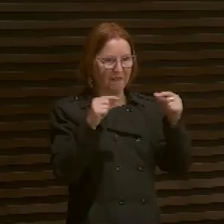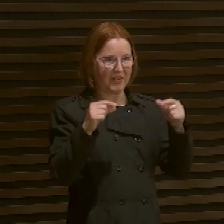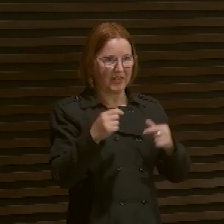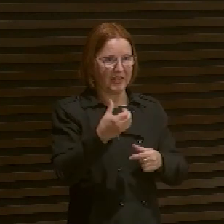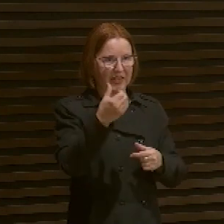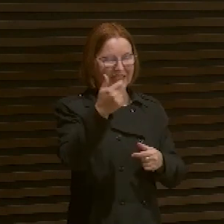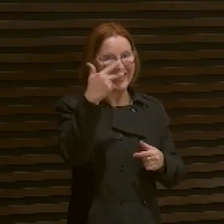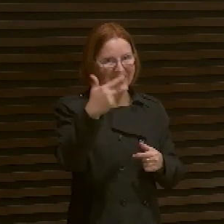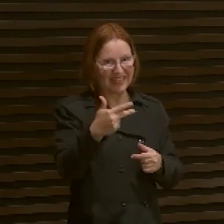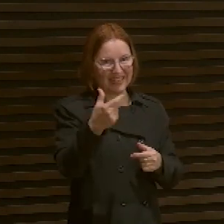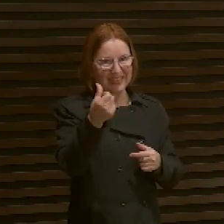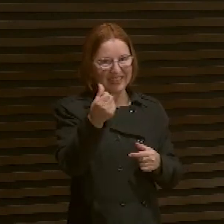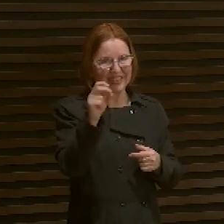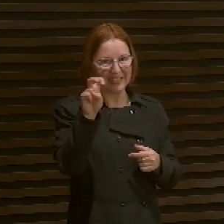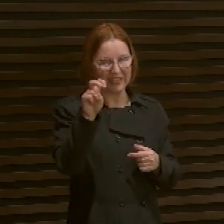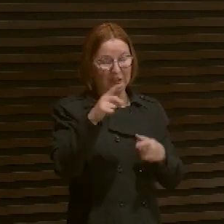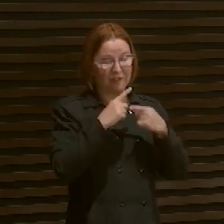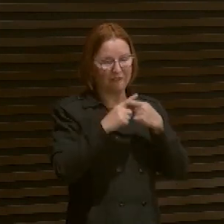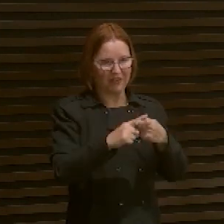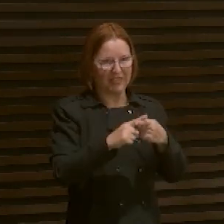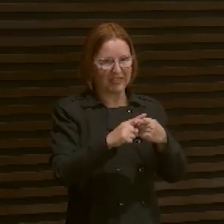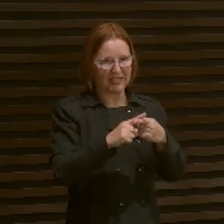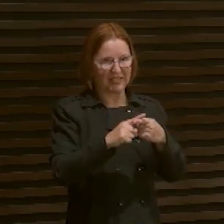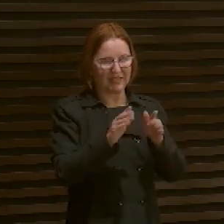365 vezes na Bíblia, uma para cada dia do ano. Não temais.